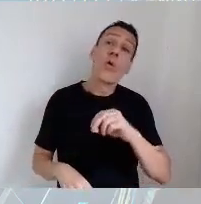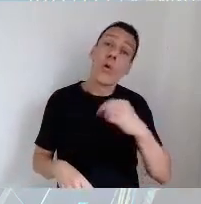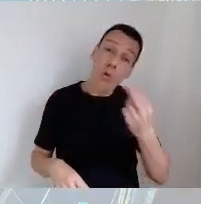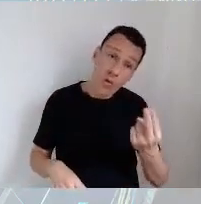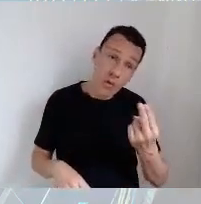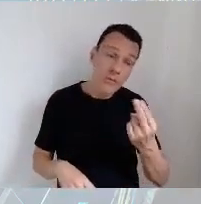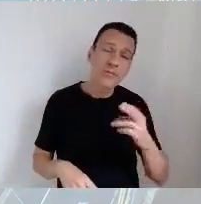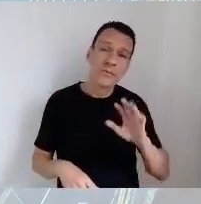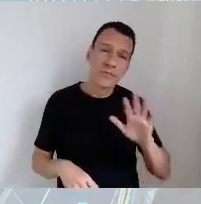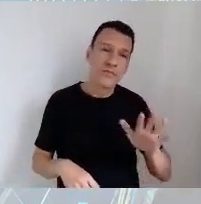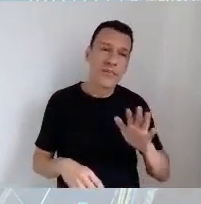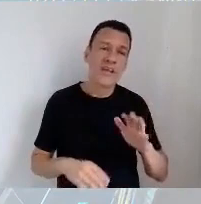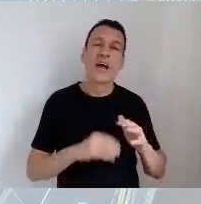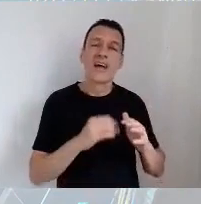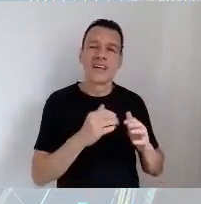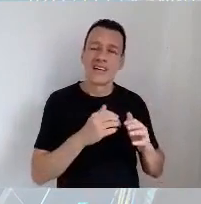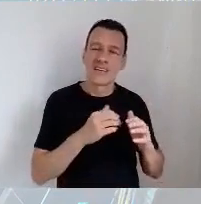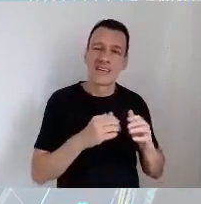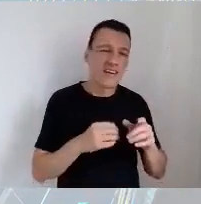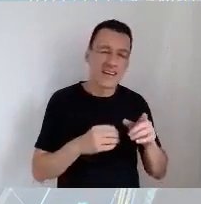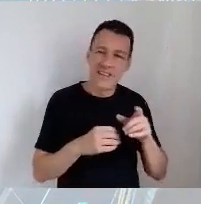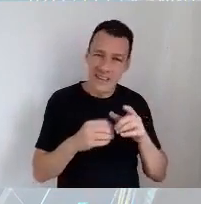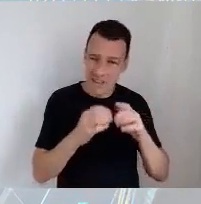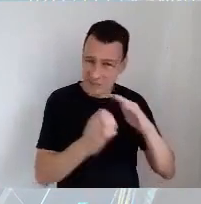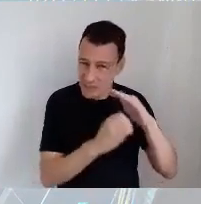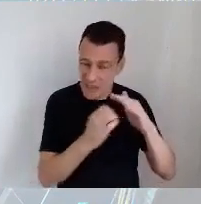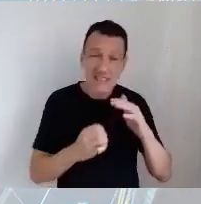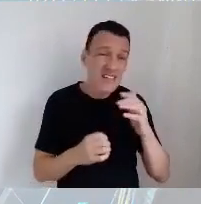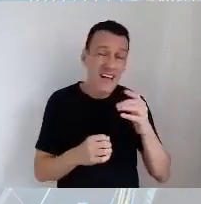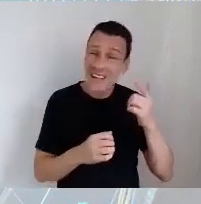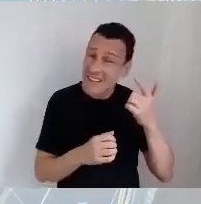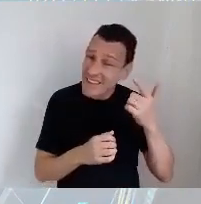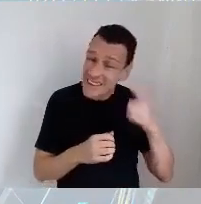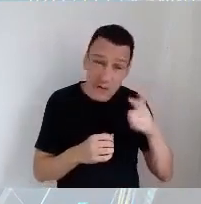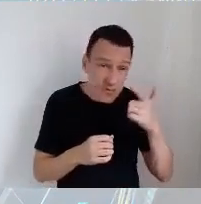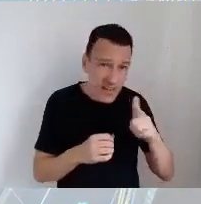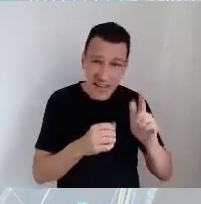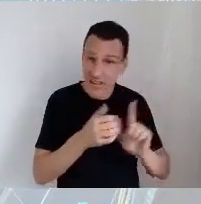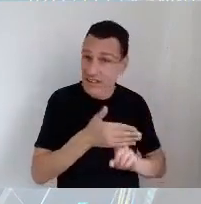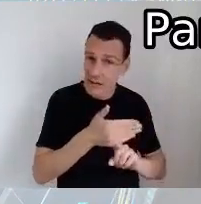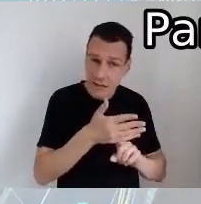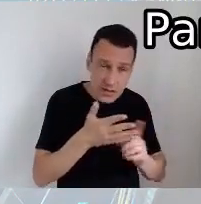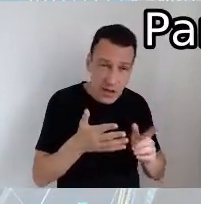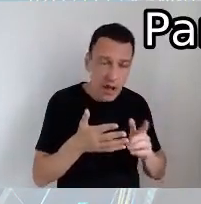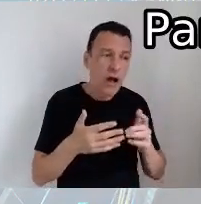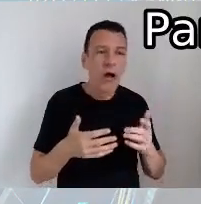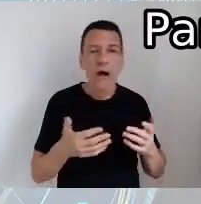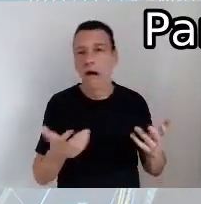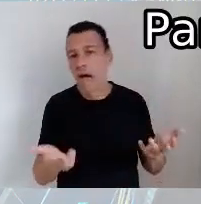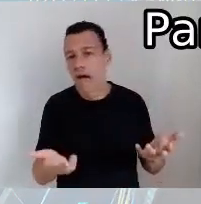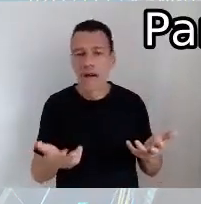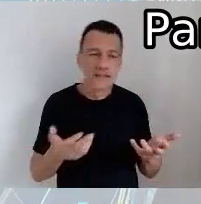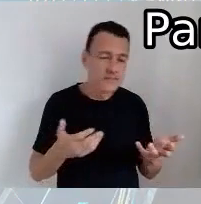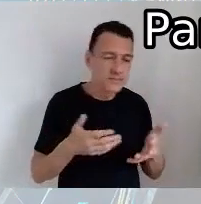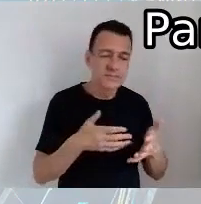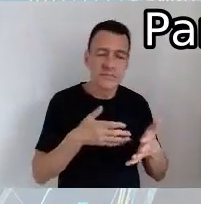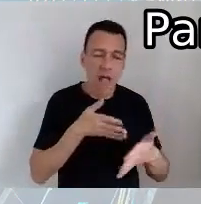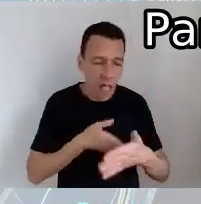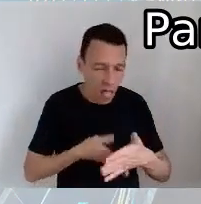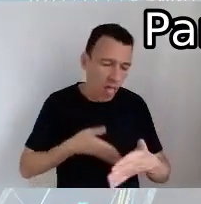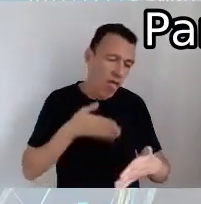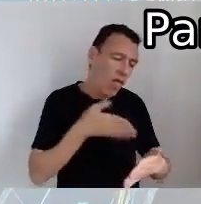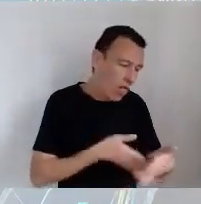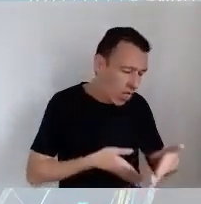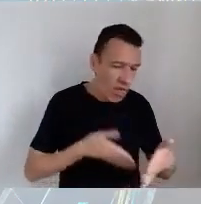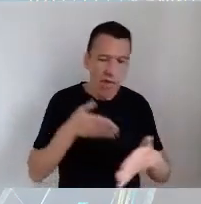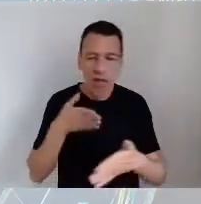eventualmente dificultando às ve até inviabilizando certas iniciativas E aí tecnologia é restrição para para pensar no cenário da empresa